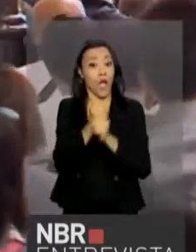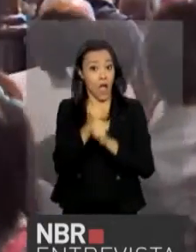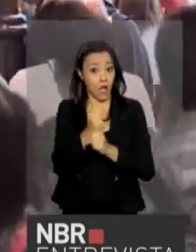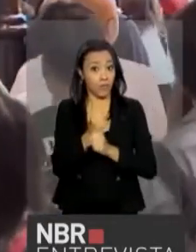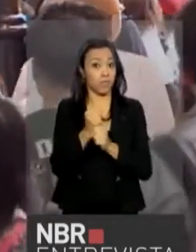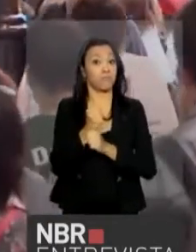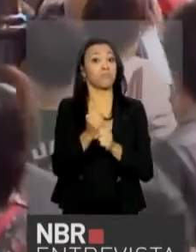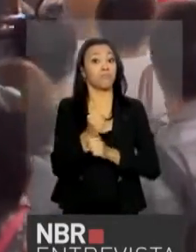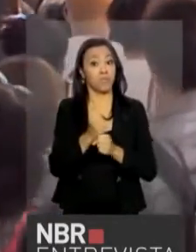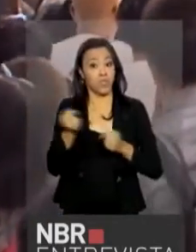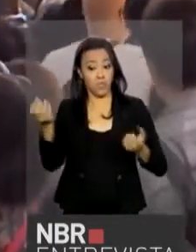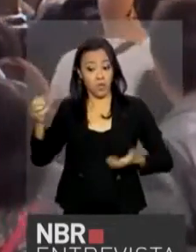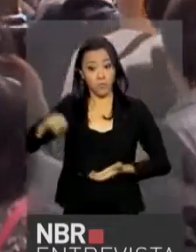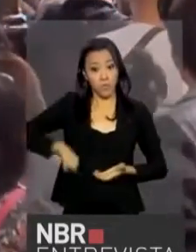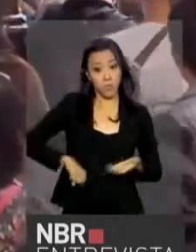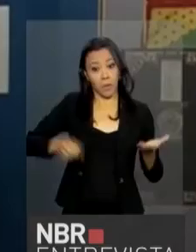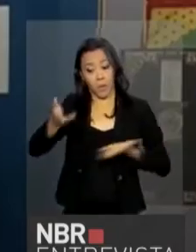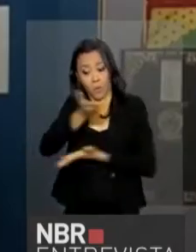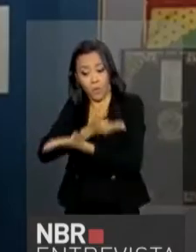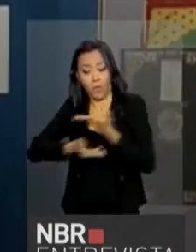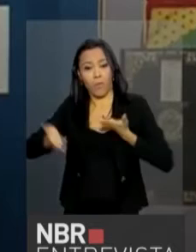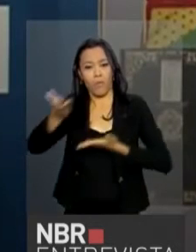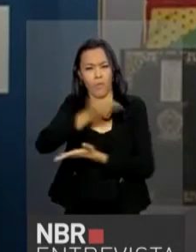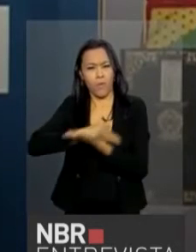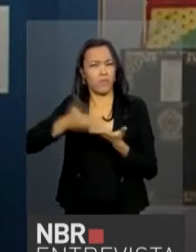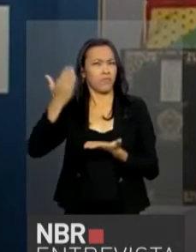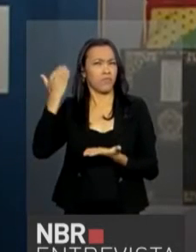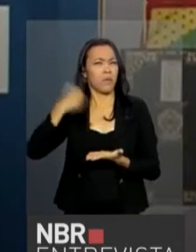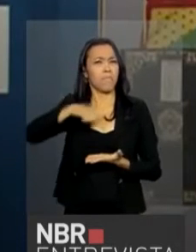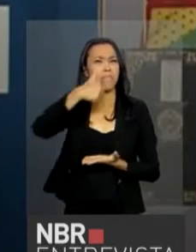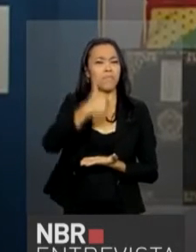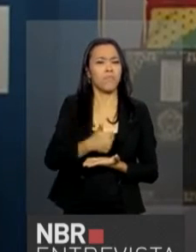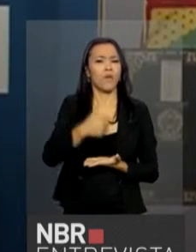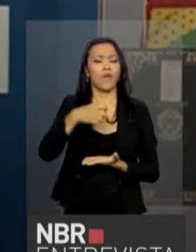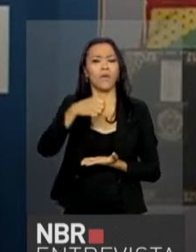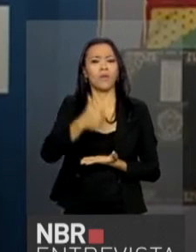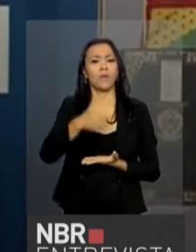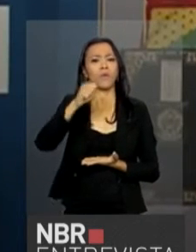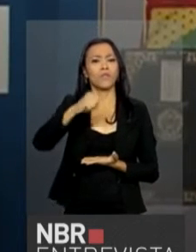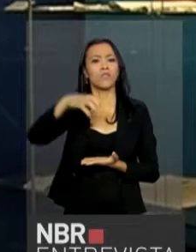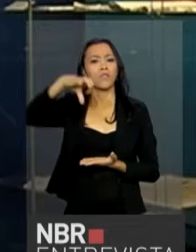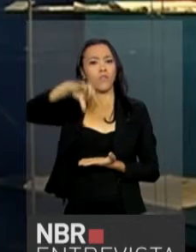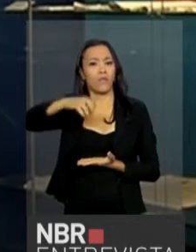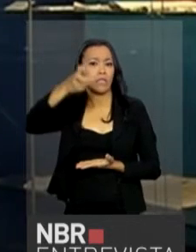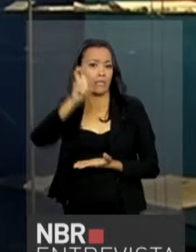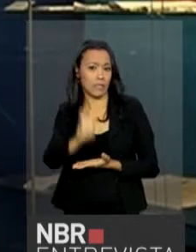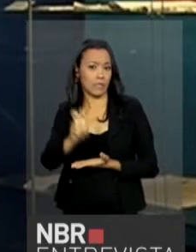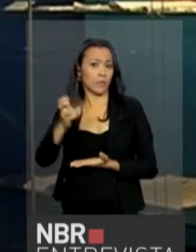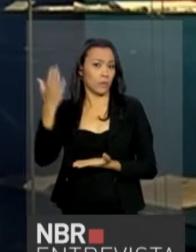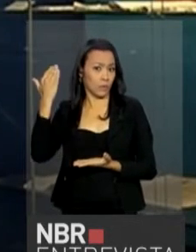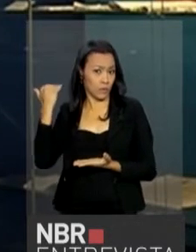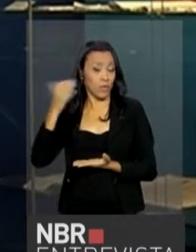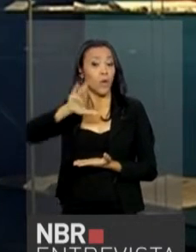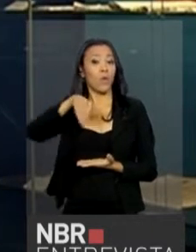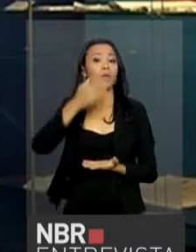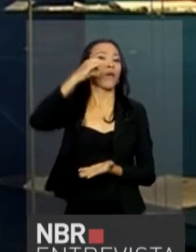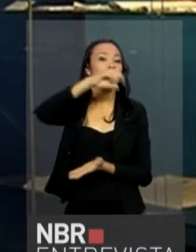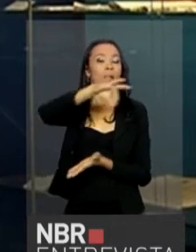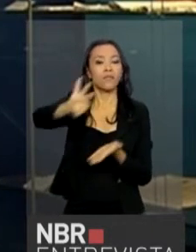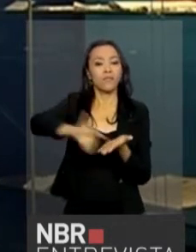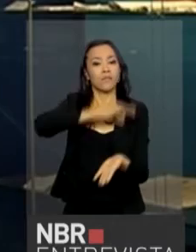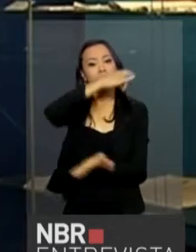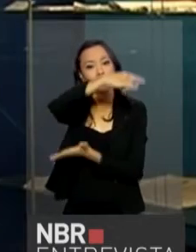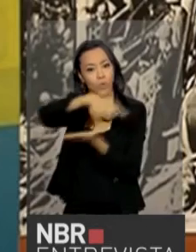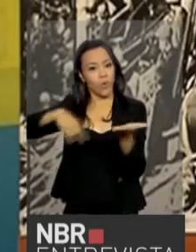uma ligação centenária que vem desde 1895 quando assinaram o chamado tratado de